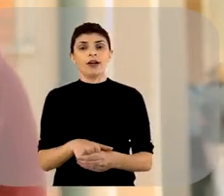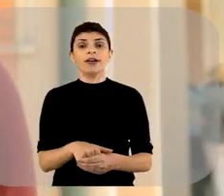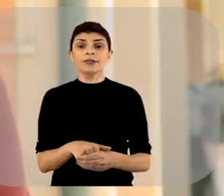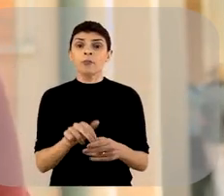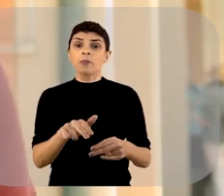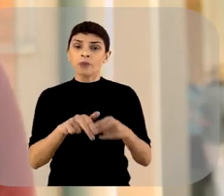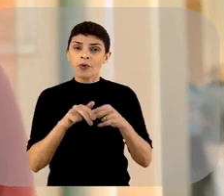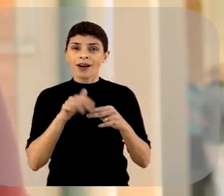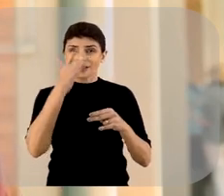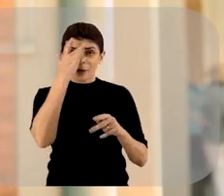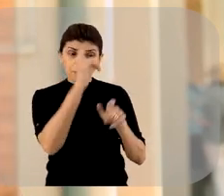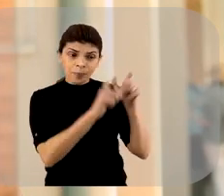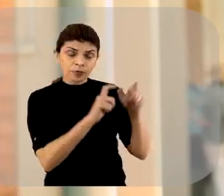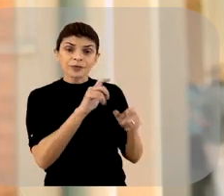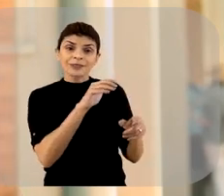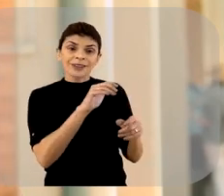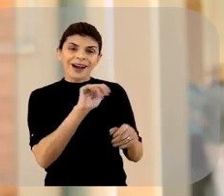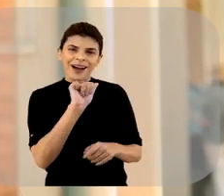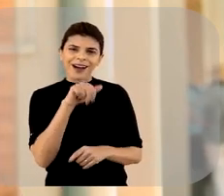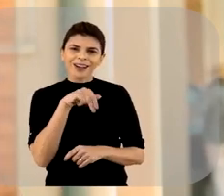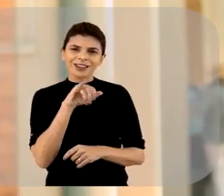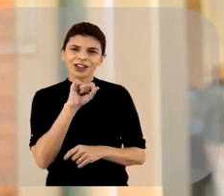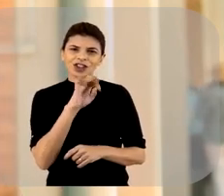né, depois com as eleições diretas